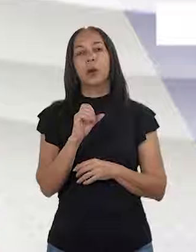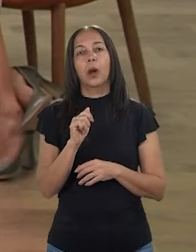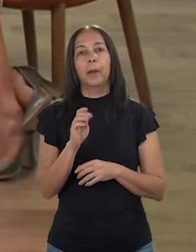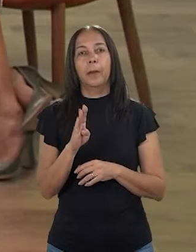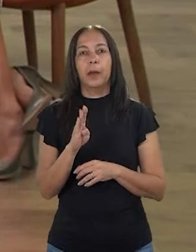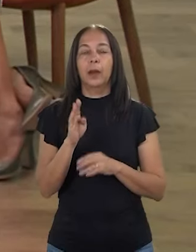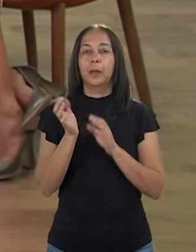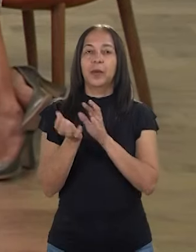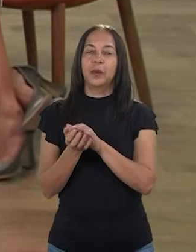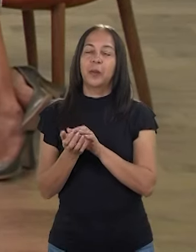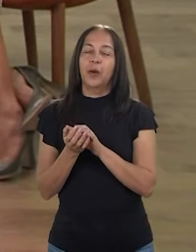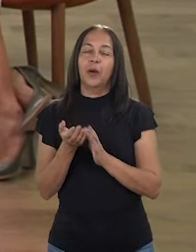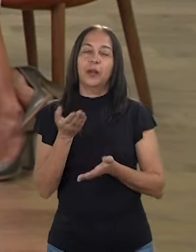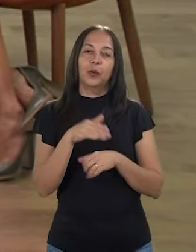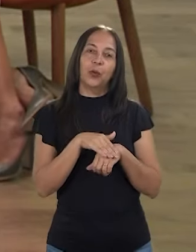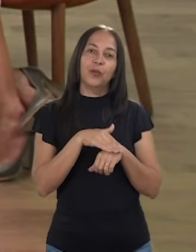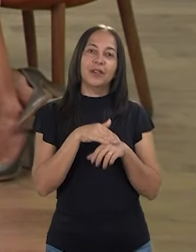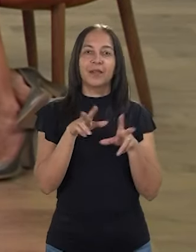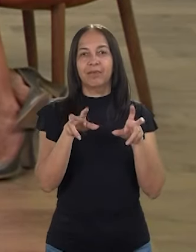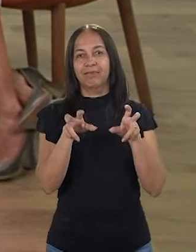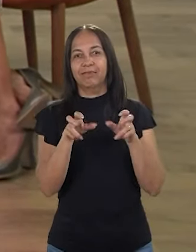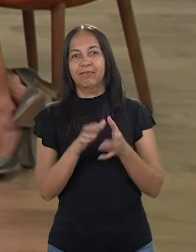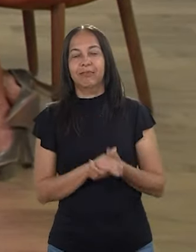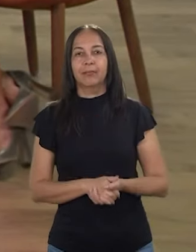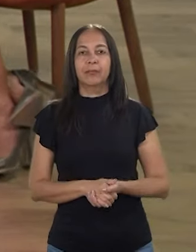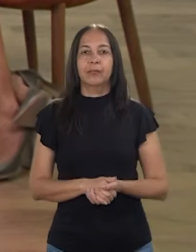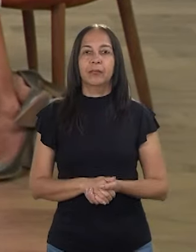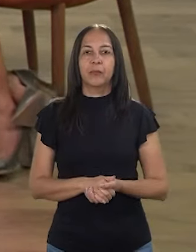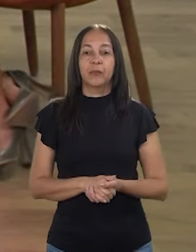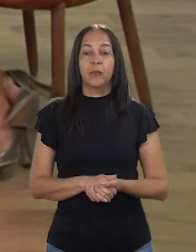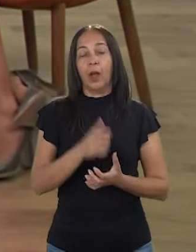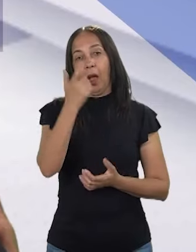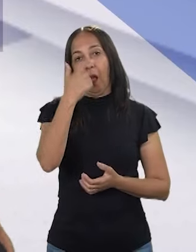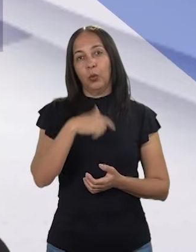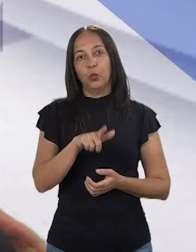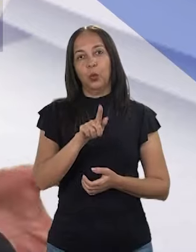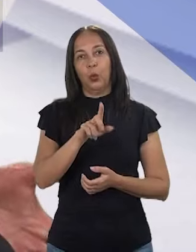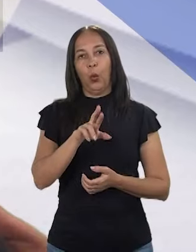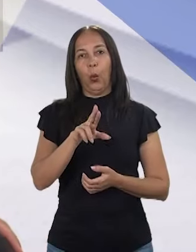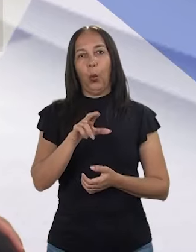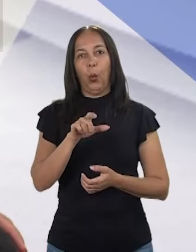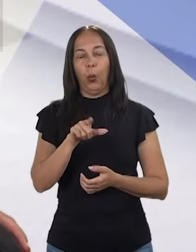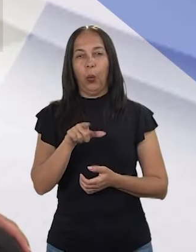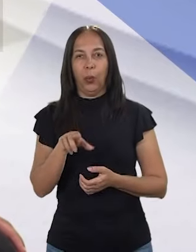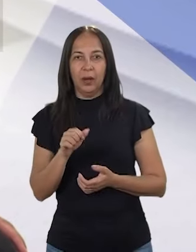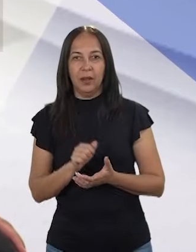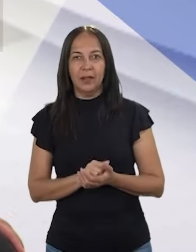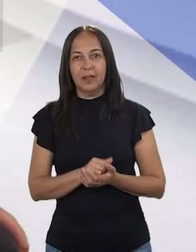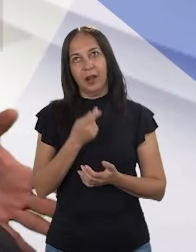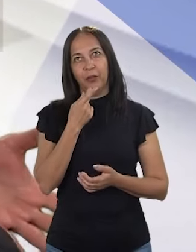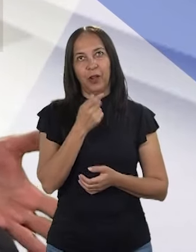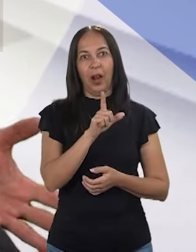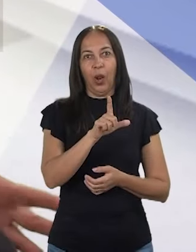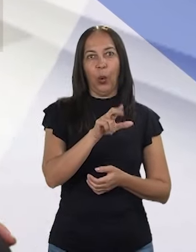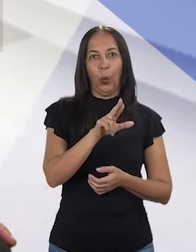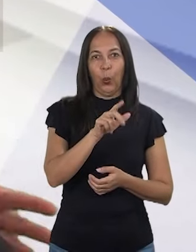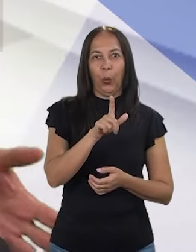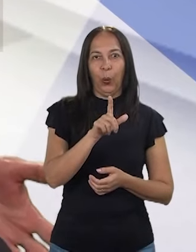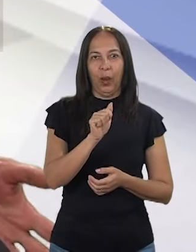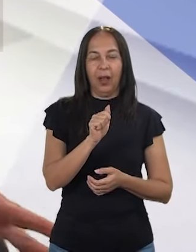Pernambuco e tô aqui disponível para conversar um pouquinho mais sobre a temática Maravilha Professor eu sou luí Carlos né Muita gente me chama de Lula